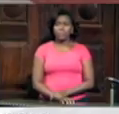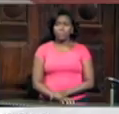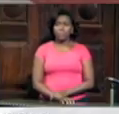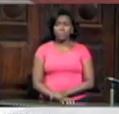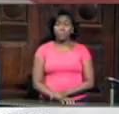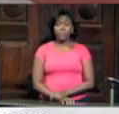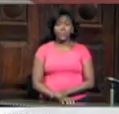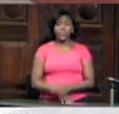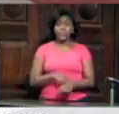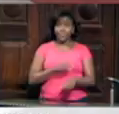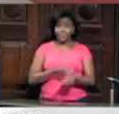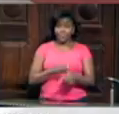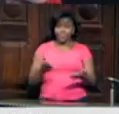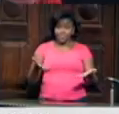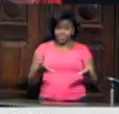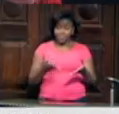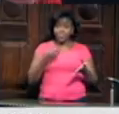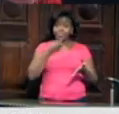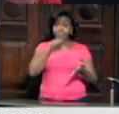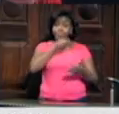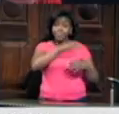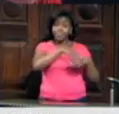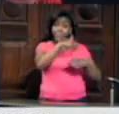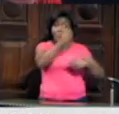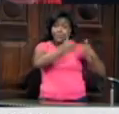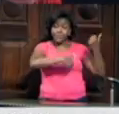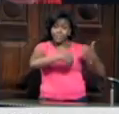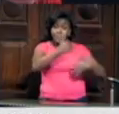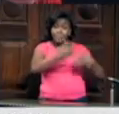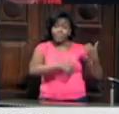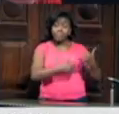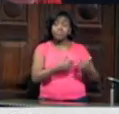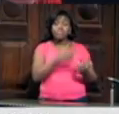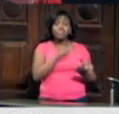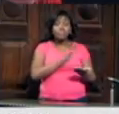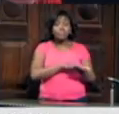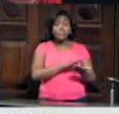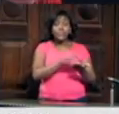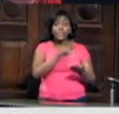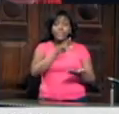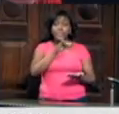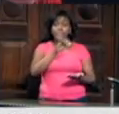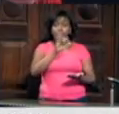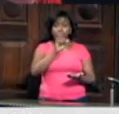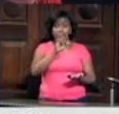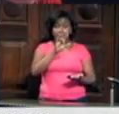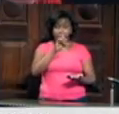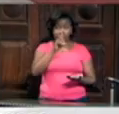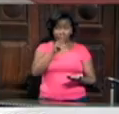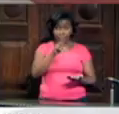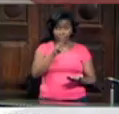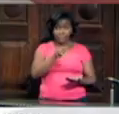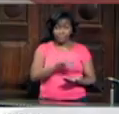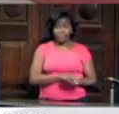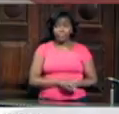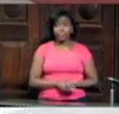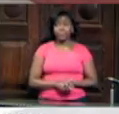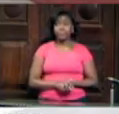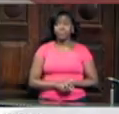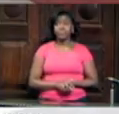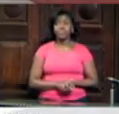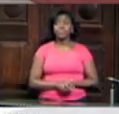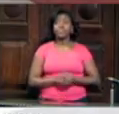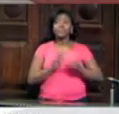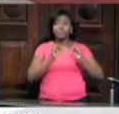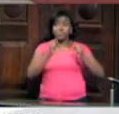Nesse momento, passo a palavra ao nosso homenageado, o senhor Ricardo Cravo Albim. Pode falar